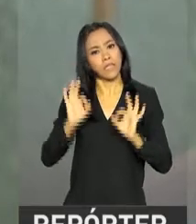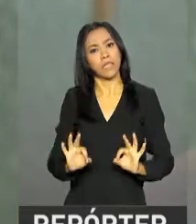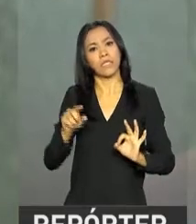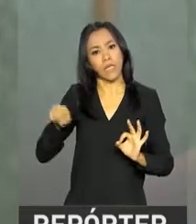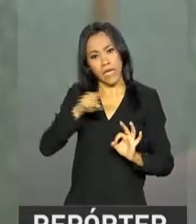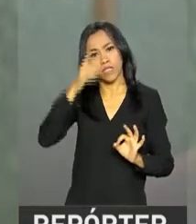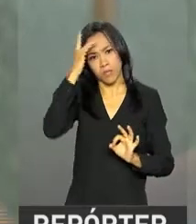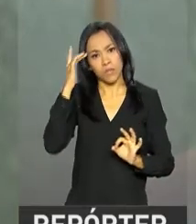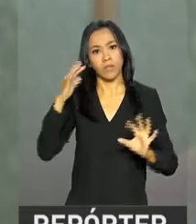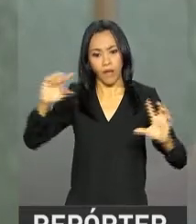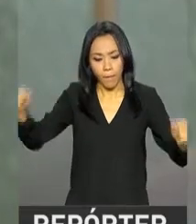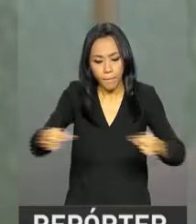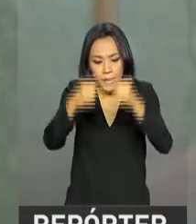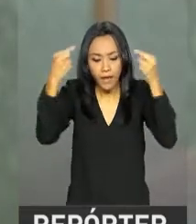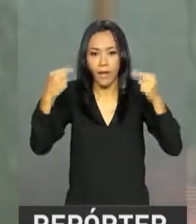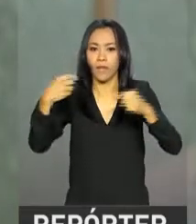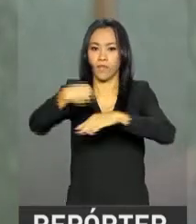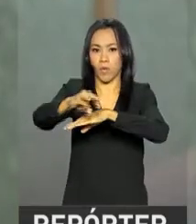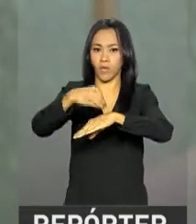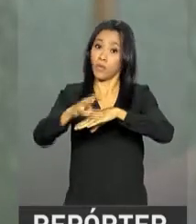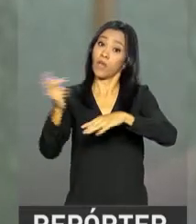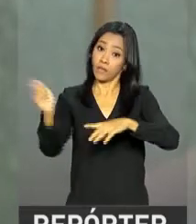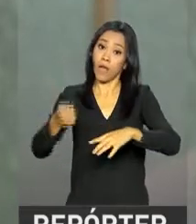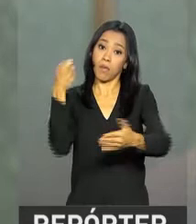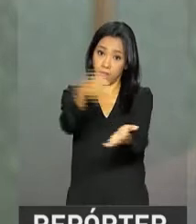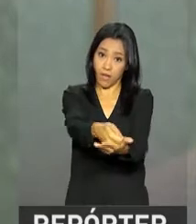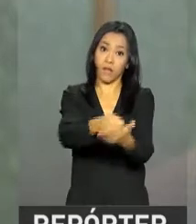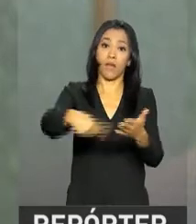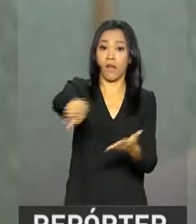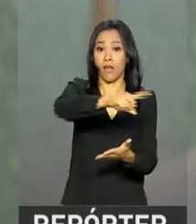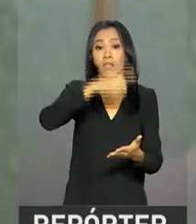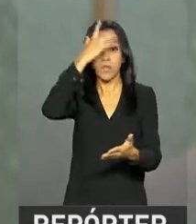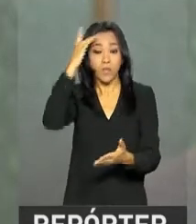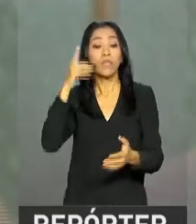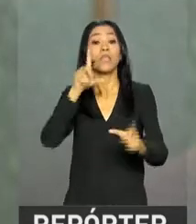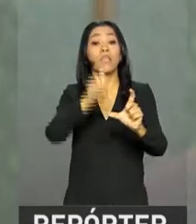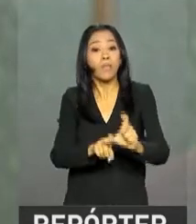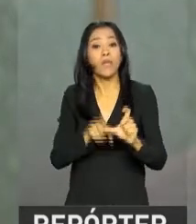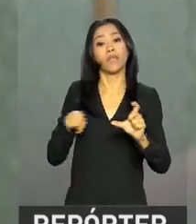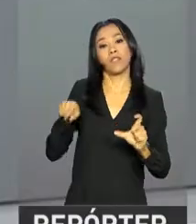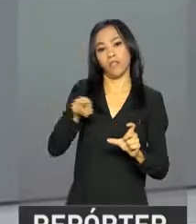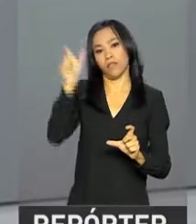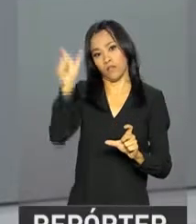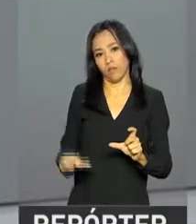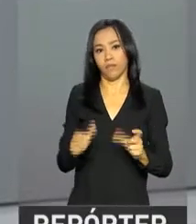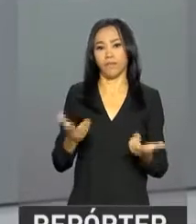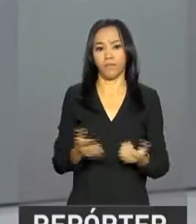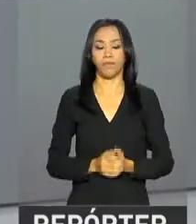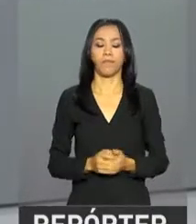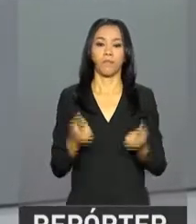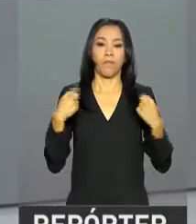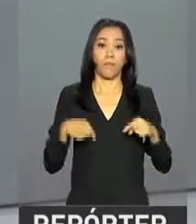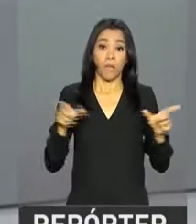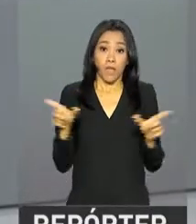nos bancos de dados e com isso a gente vai poder fazer o pagamento automático para também esses dependentes nos próximos meses o seguro